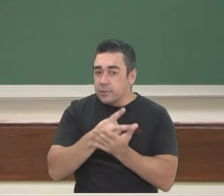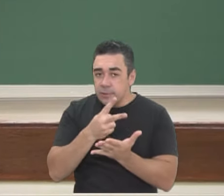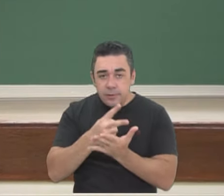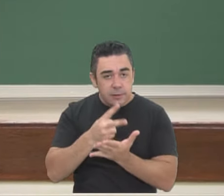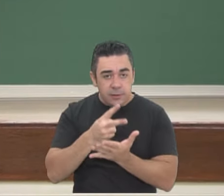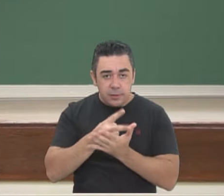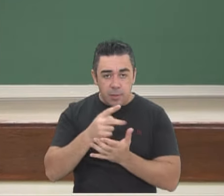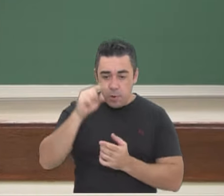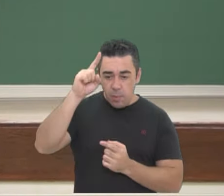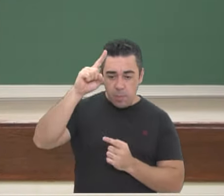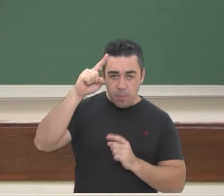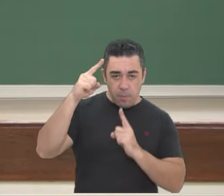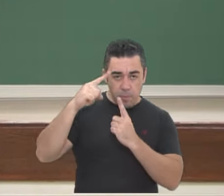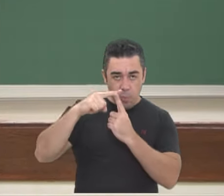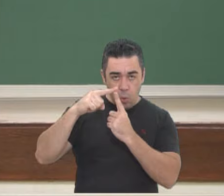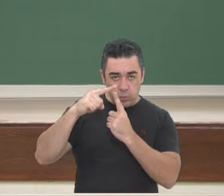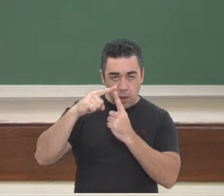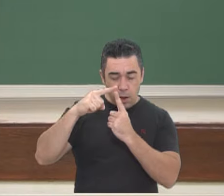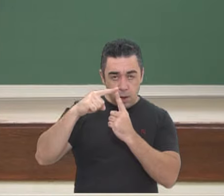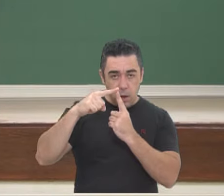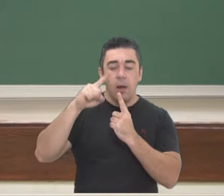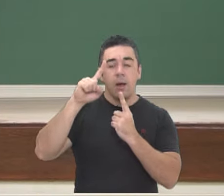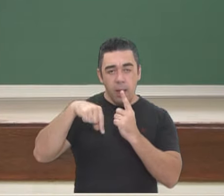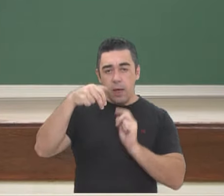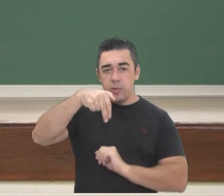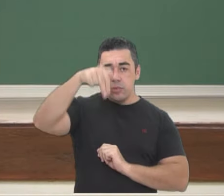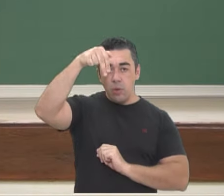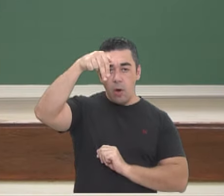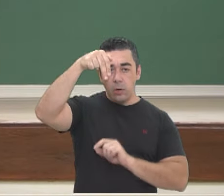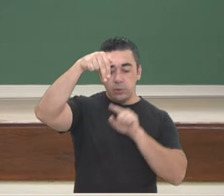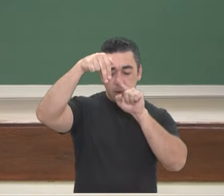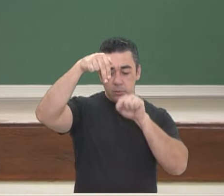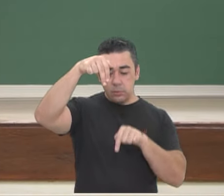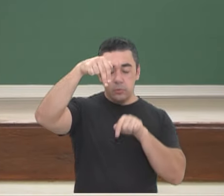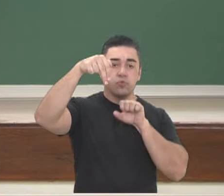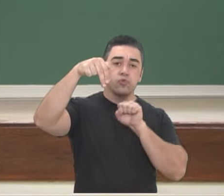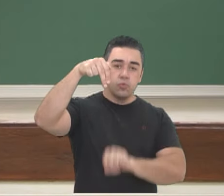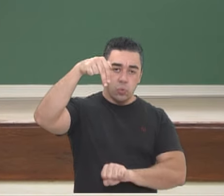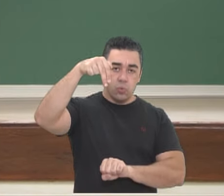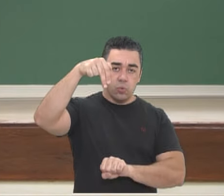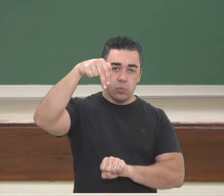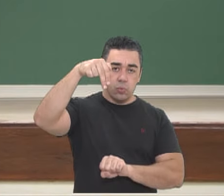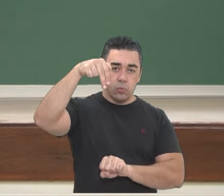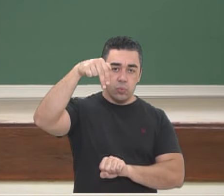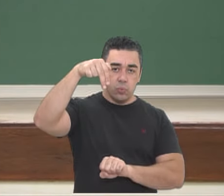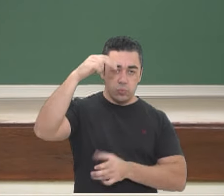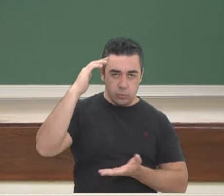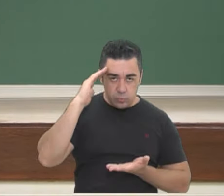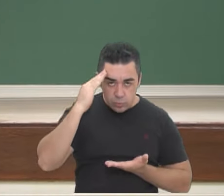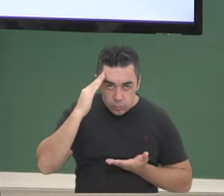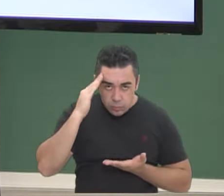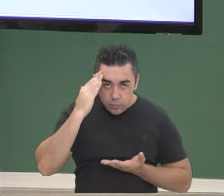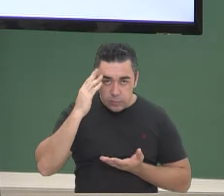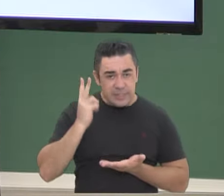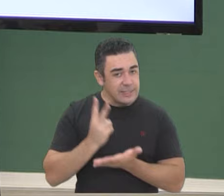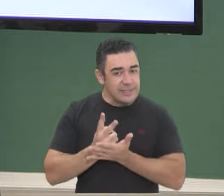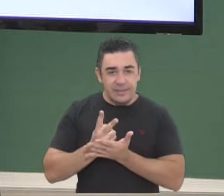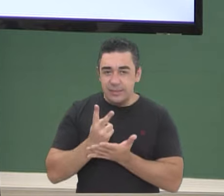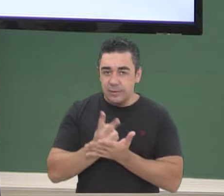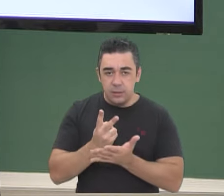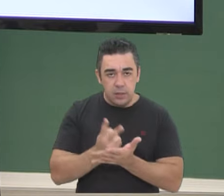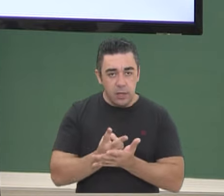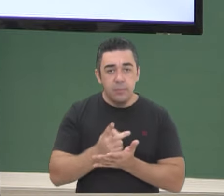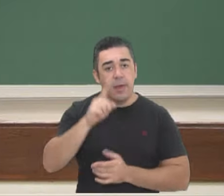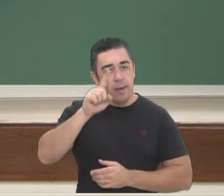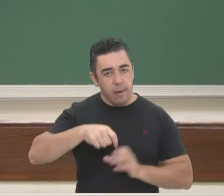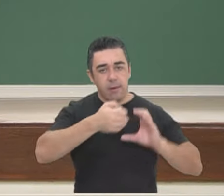as extremidades dos irmãos a gente vai encontrar aí esses dois polos o polo norte e o polo sul tá